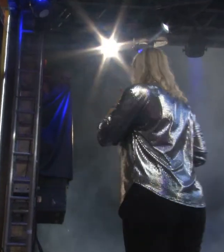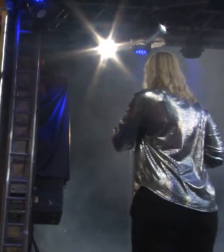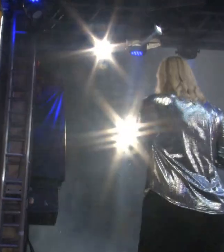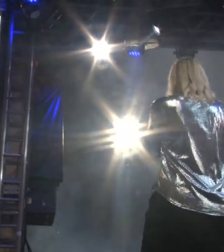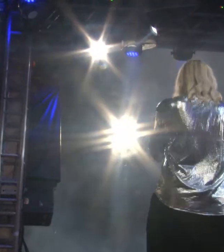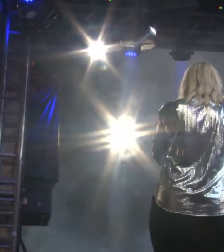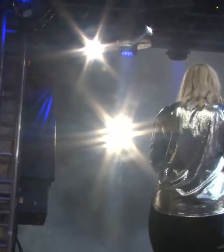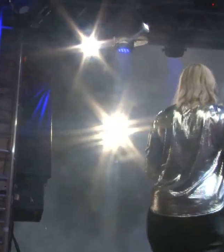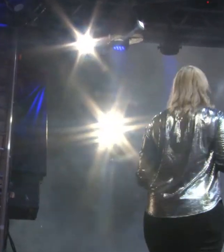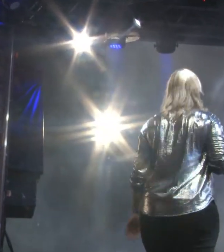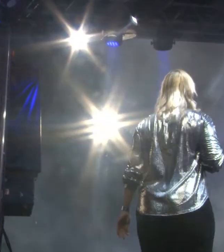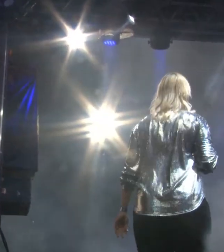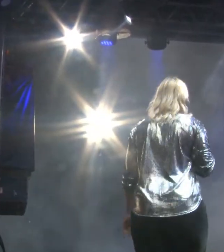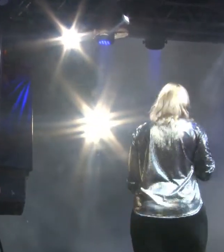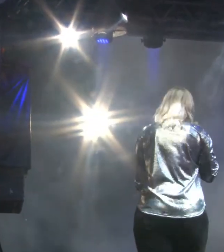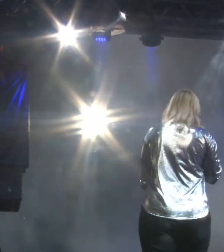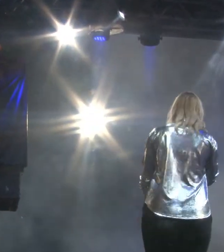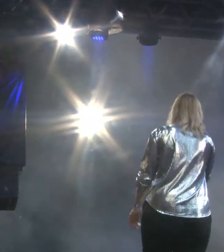vida